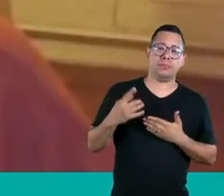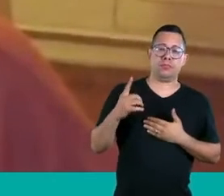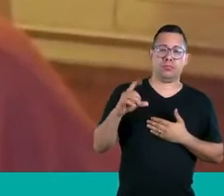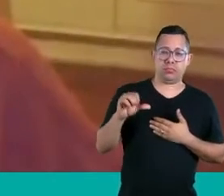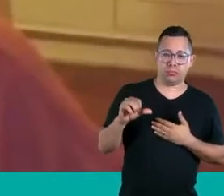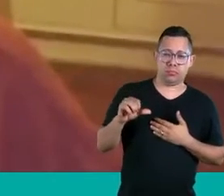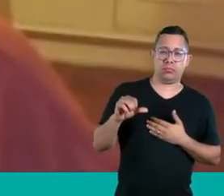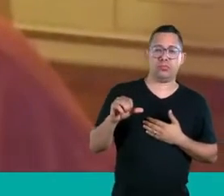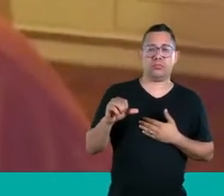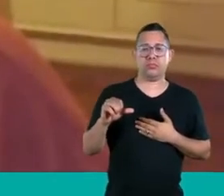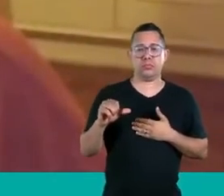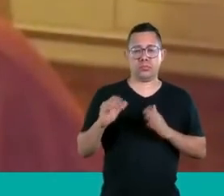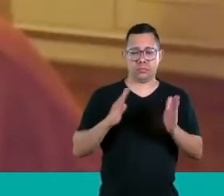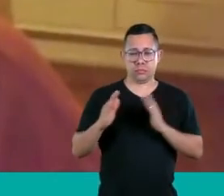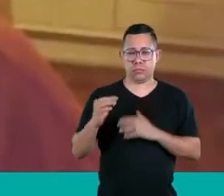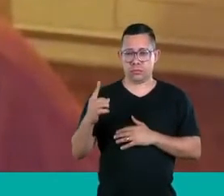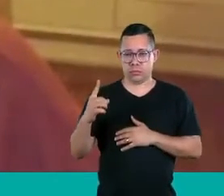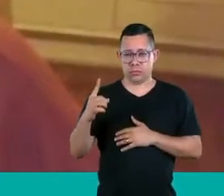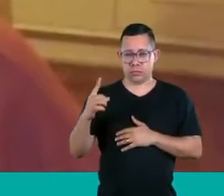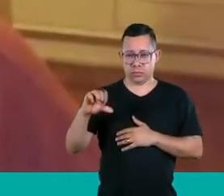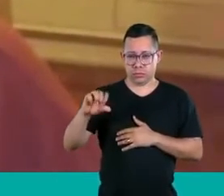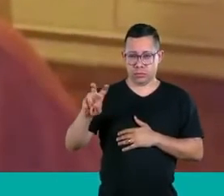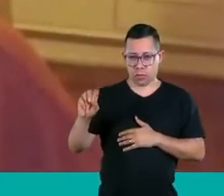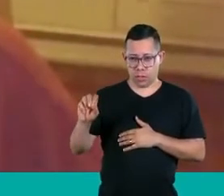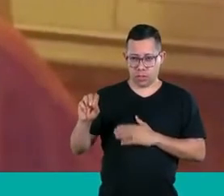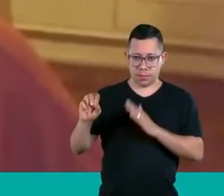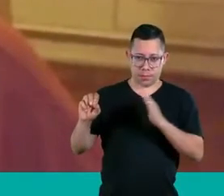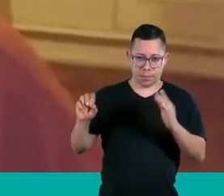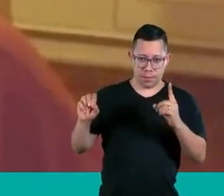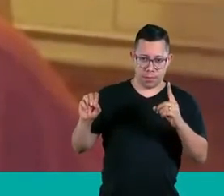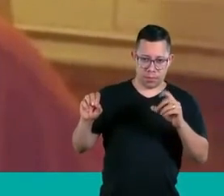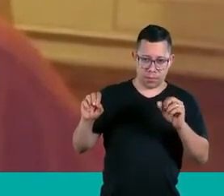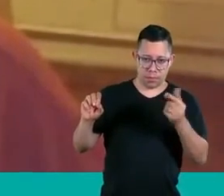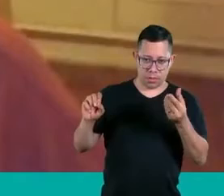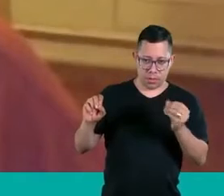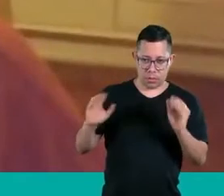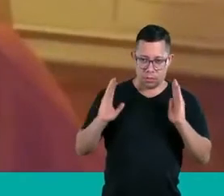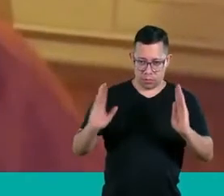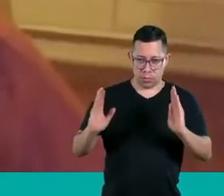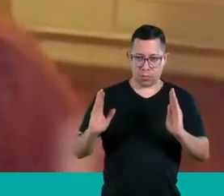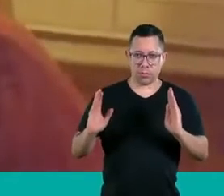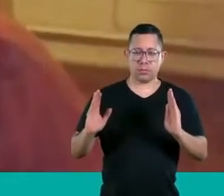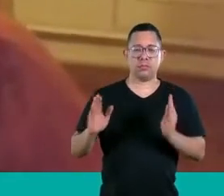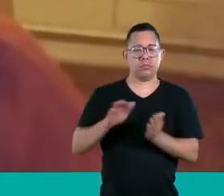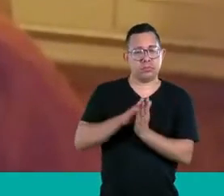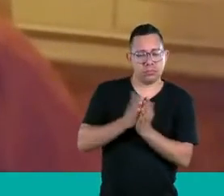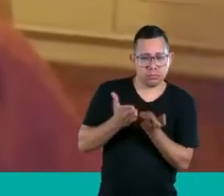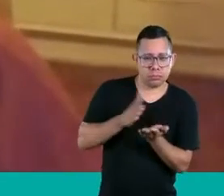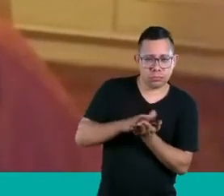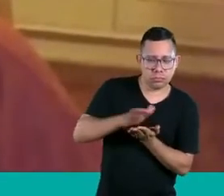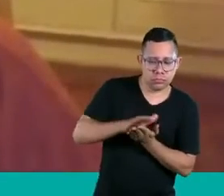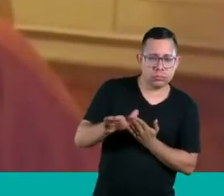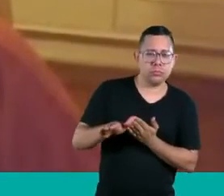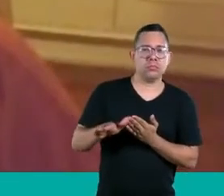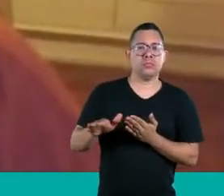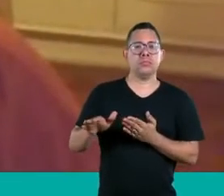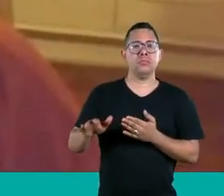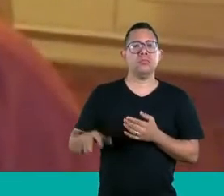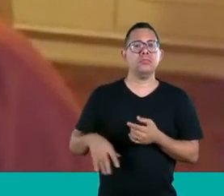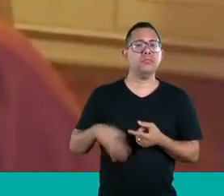anos 50 e 60, ele publica vários livros, como O Cinema, O